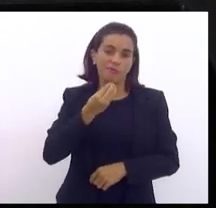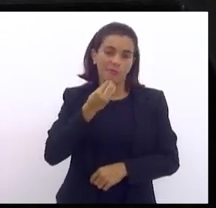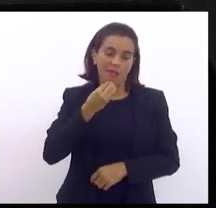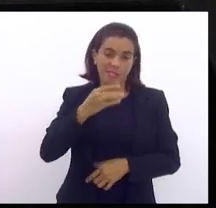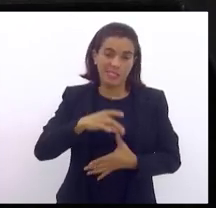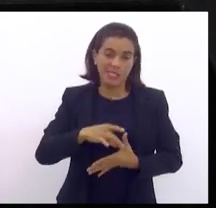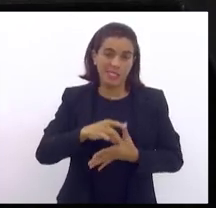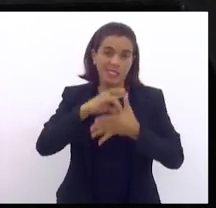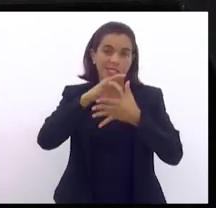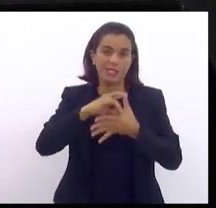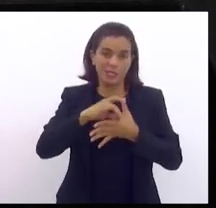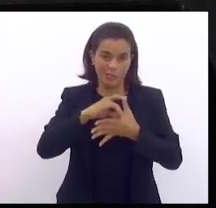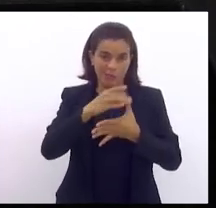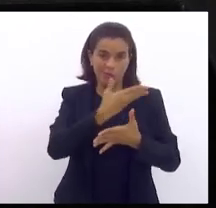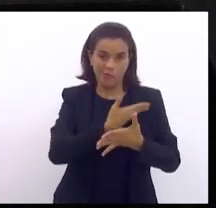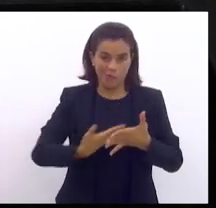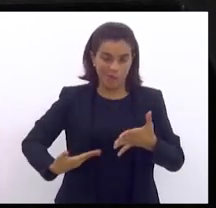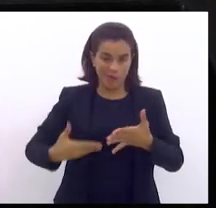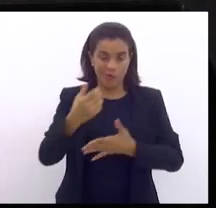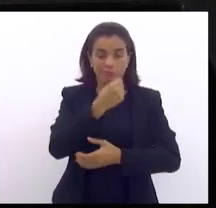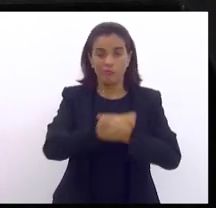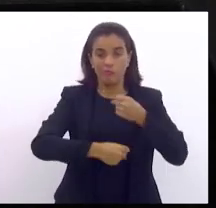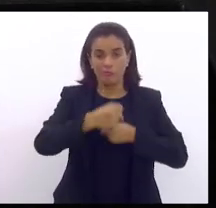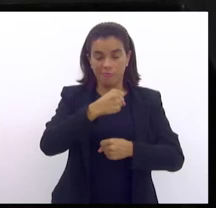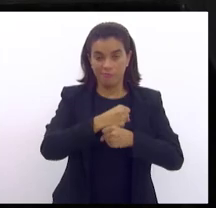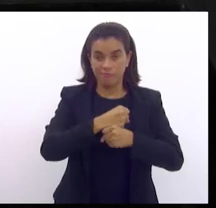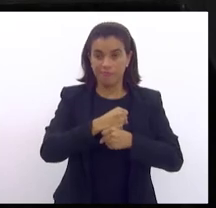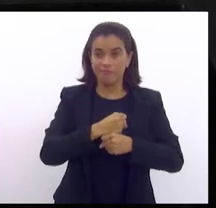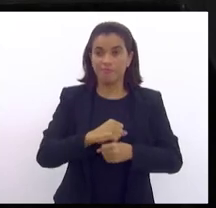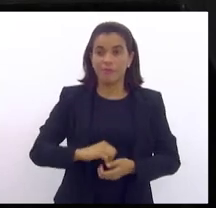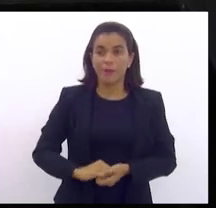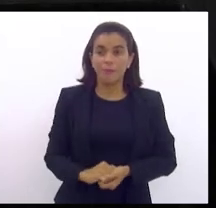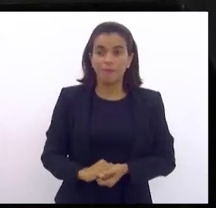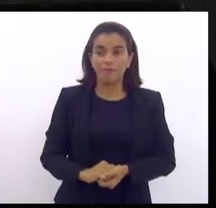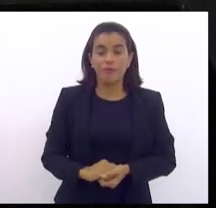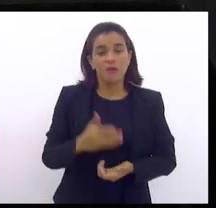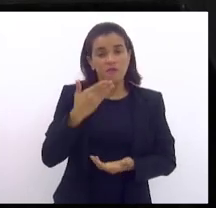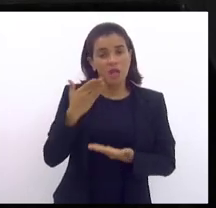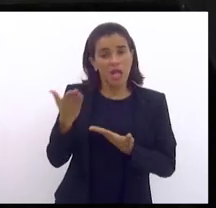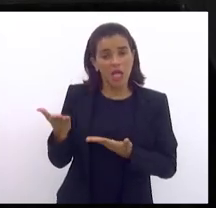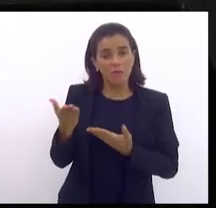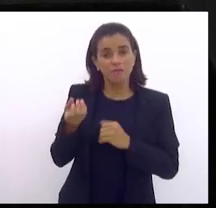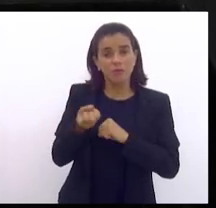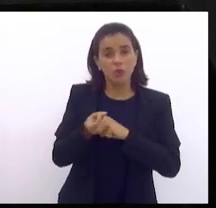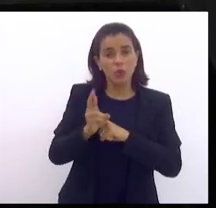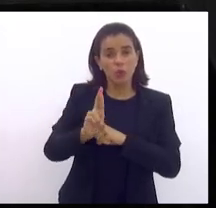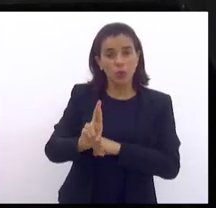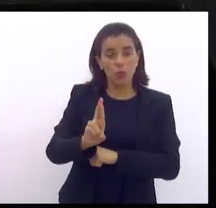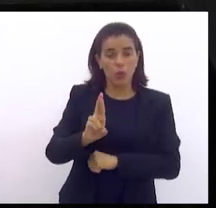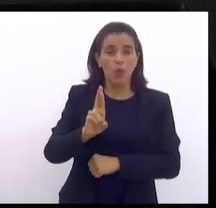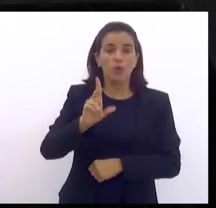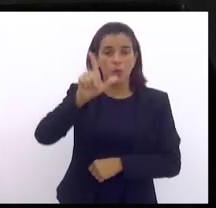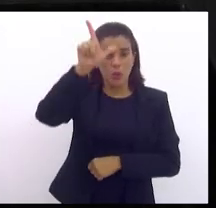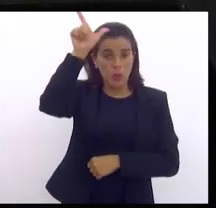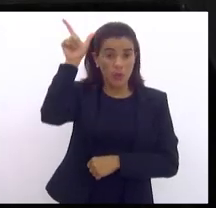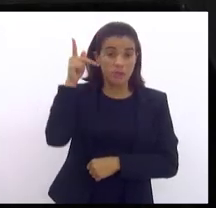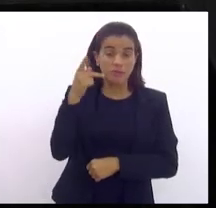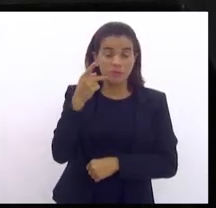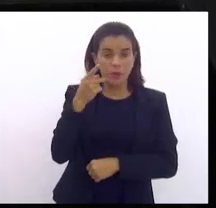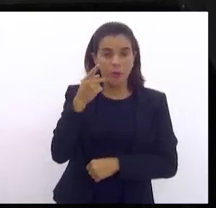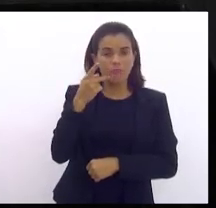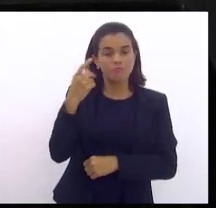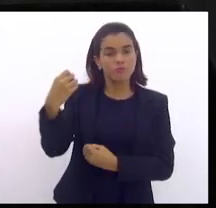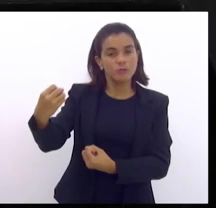casa, num período do ano passado. Dizer que o doutor Luiz Paulo, ele nos inspira